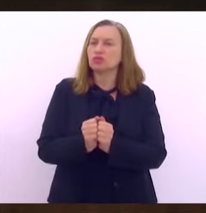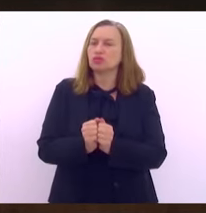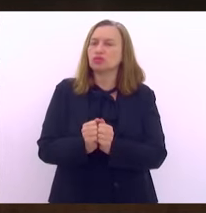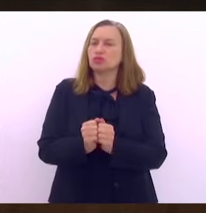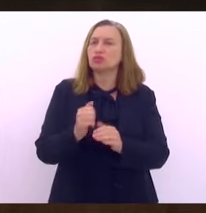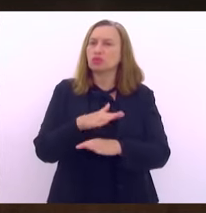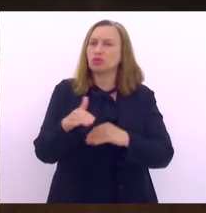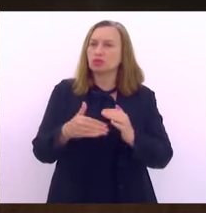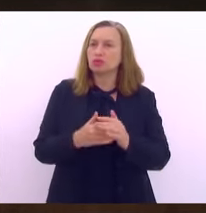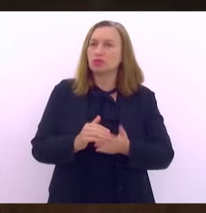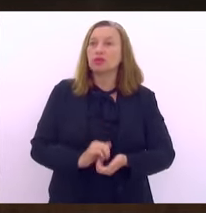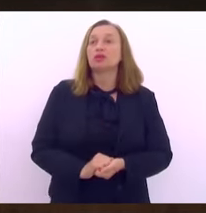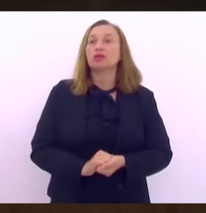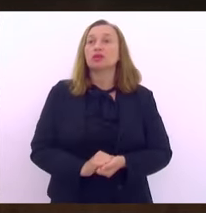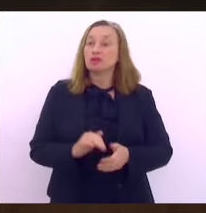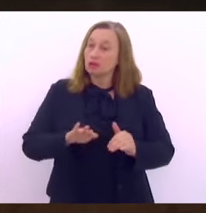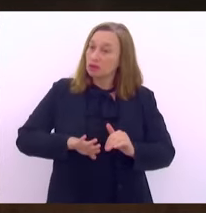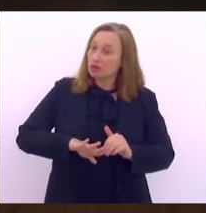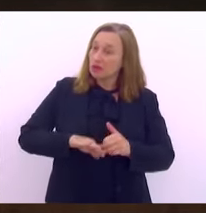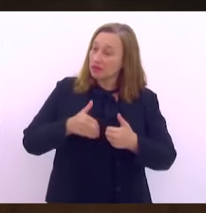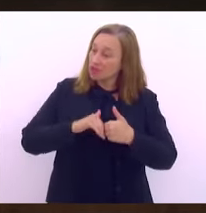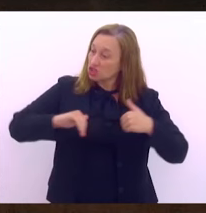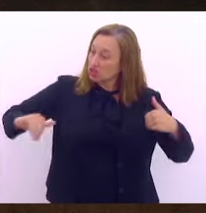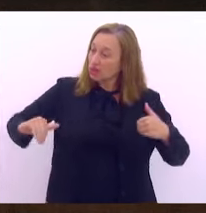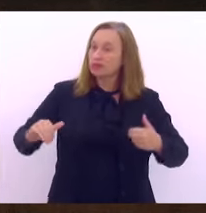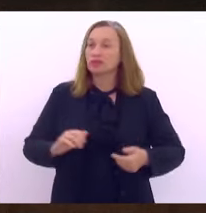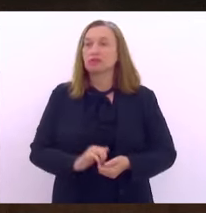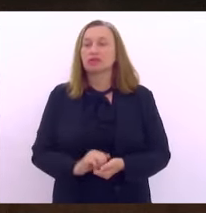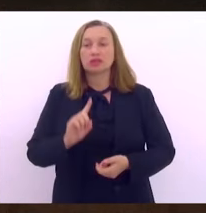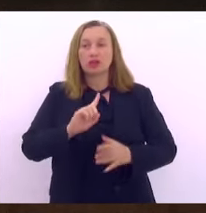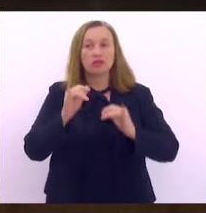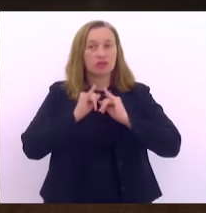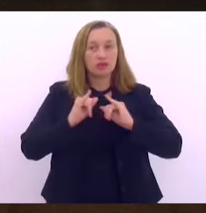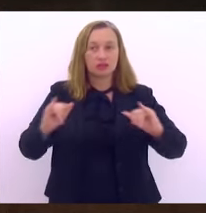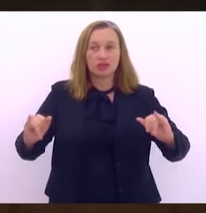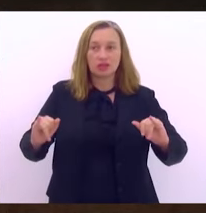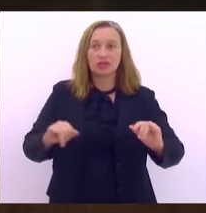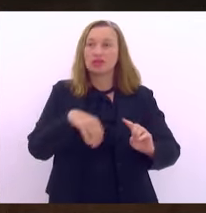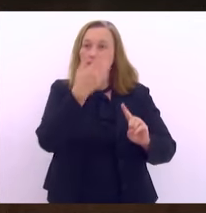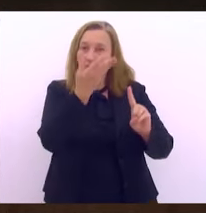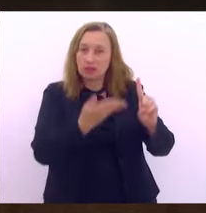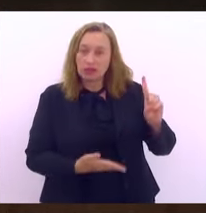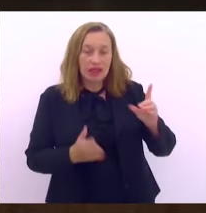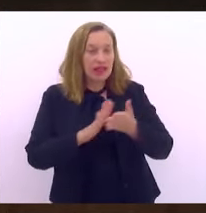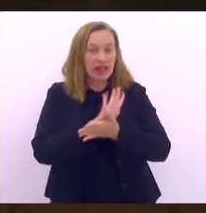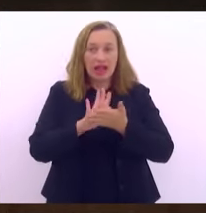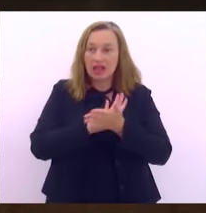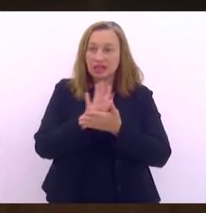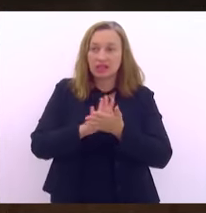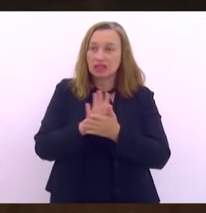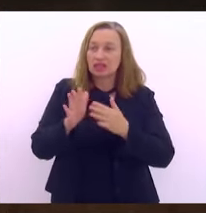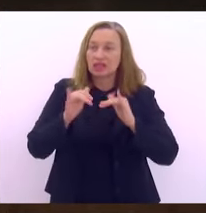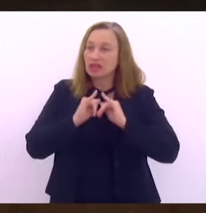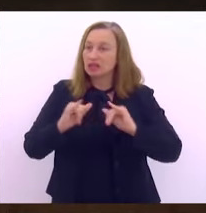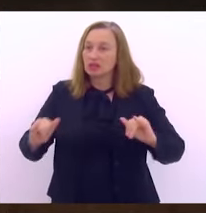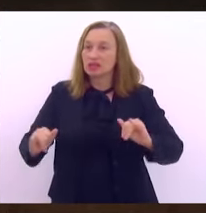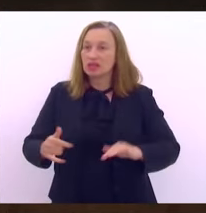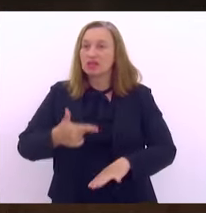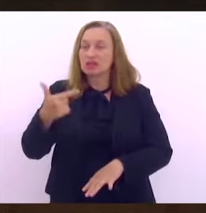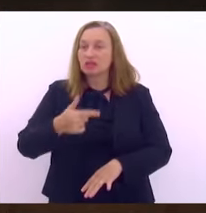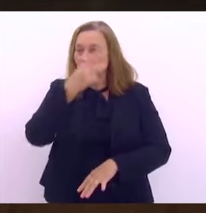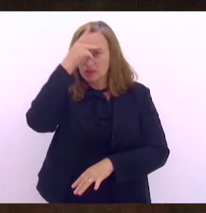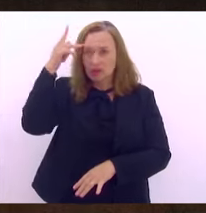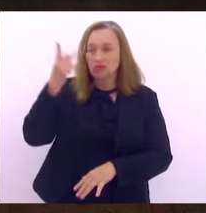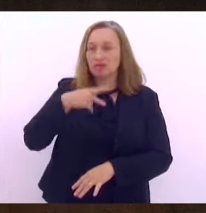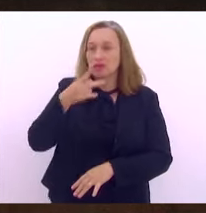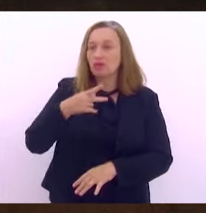juntas. Ficamos fora da tenda. Não fomos anunciados pela cerimonialista. Não fomos anunciados pela segunda pessoa que falou. E